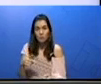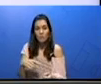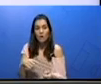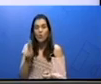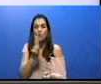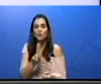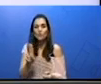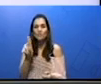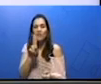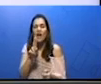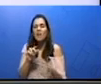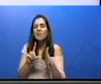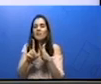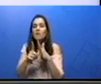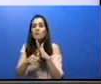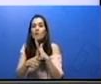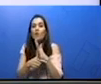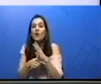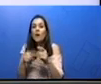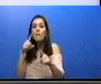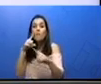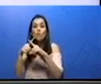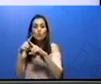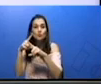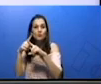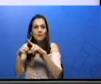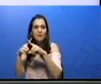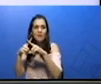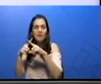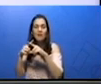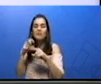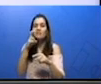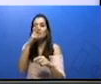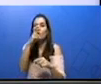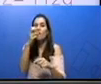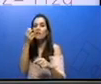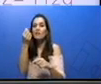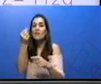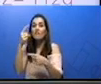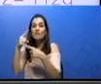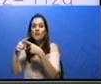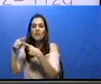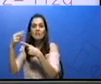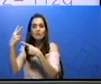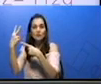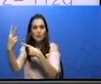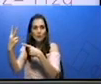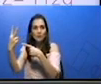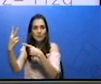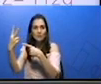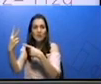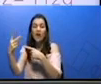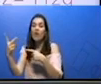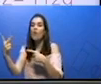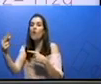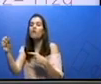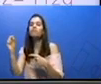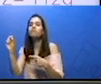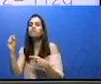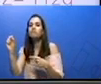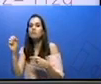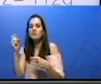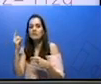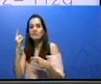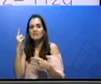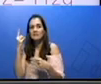vamos multiplicar 56 gramas da cal virgem, que é o produto, por 2, e vamos obter a quantidade